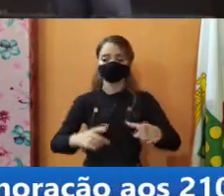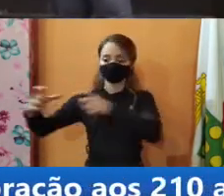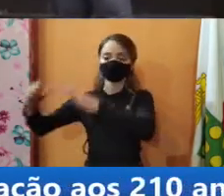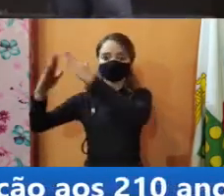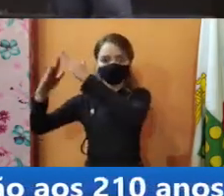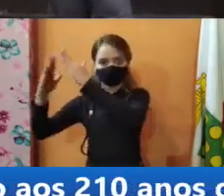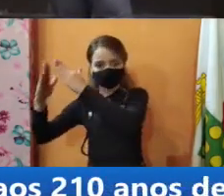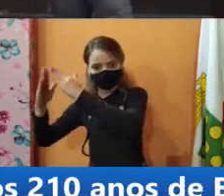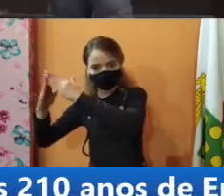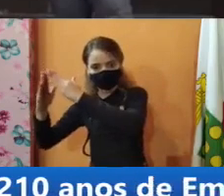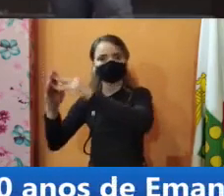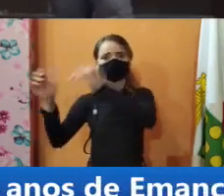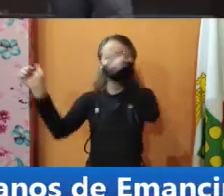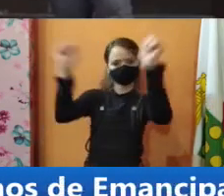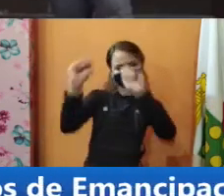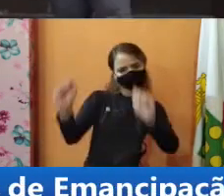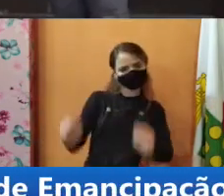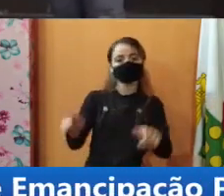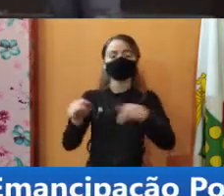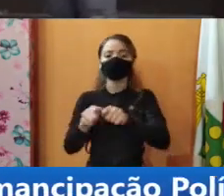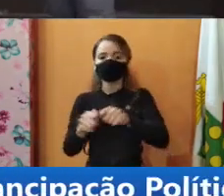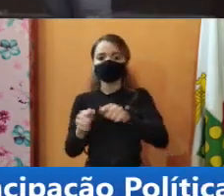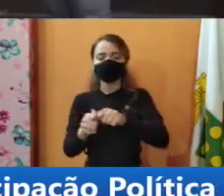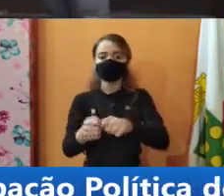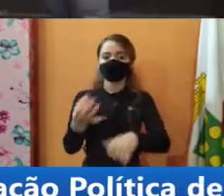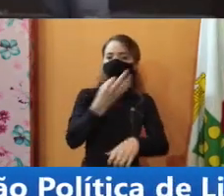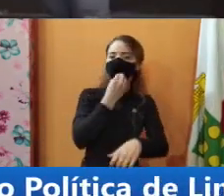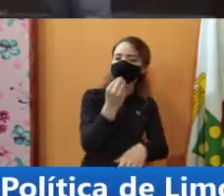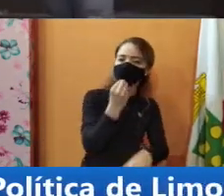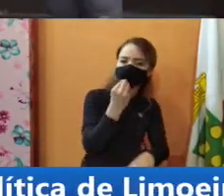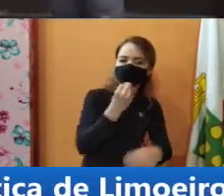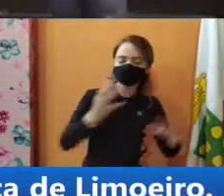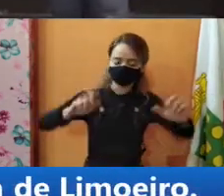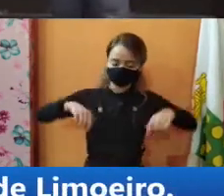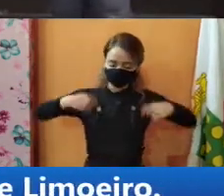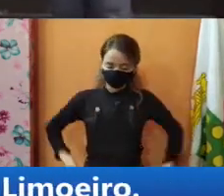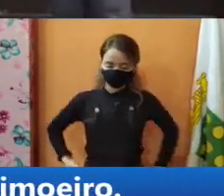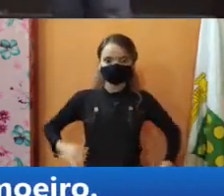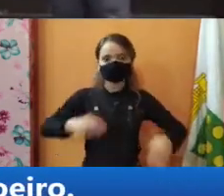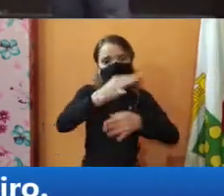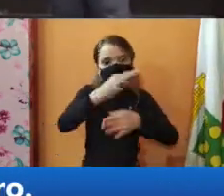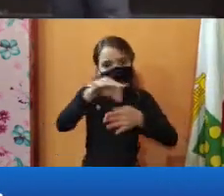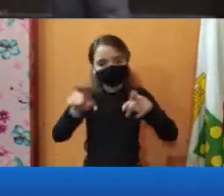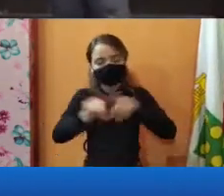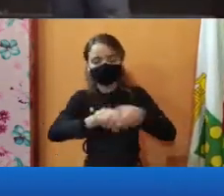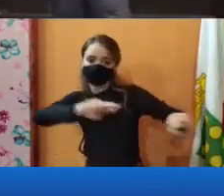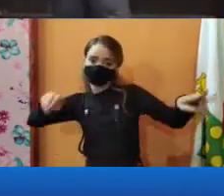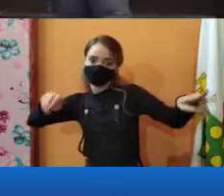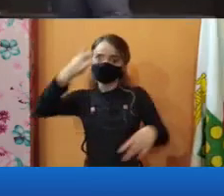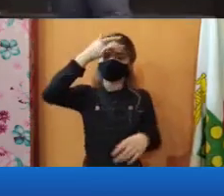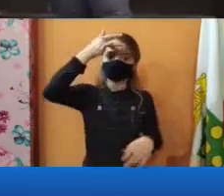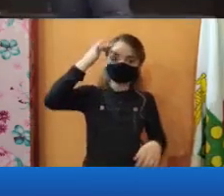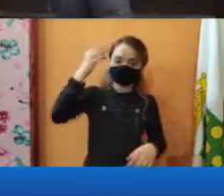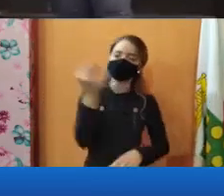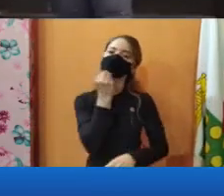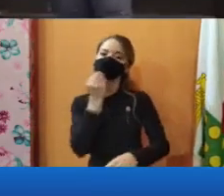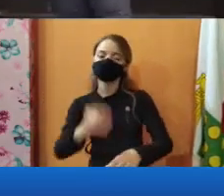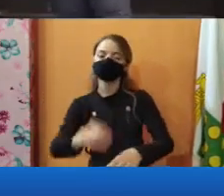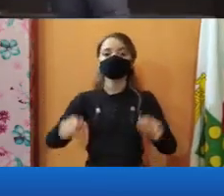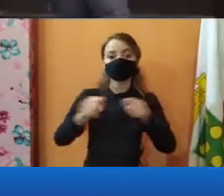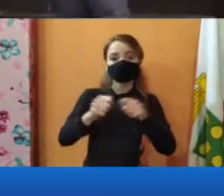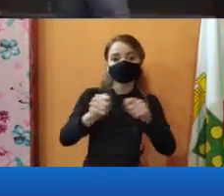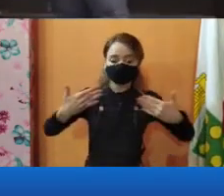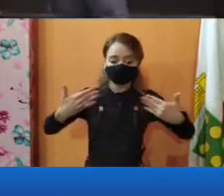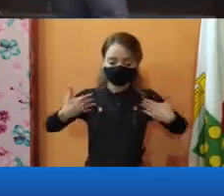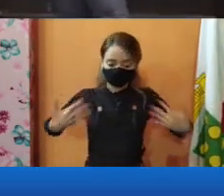que eu estou vendo na plateia, eu já tive a oportunidade de vestir. Fico muito feliz, outras pessoas eu ainda não tive, mas eu sei que eu vou ter. Certo? Sou